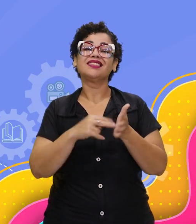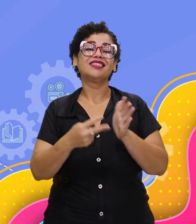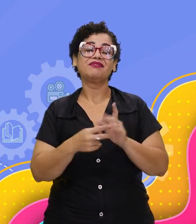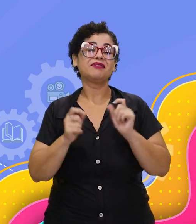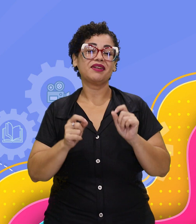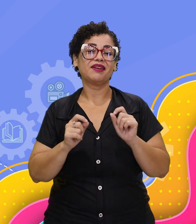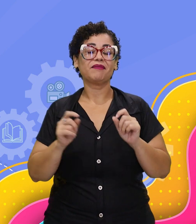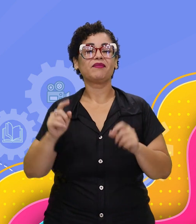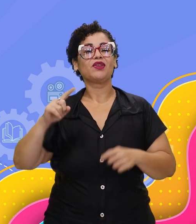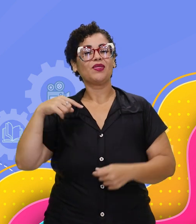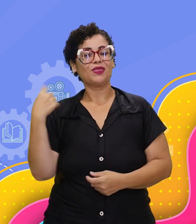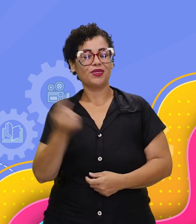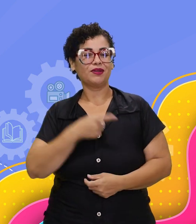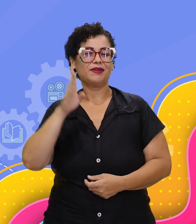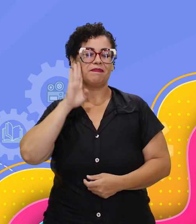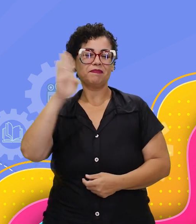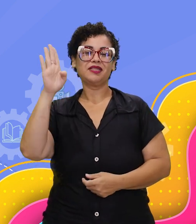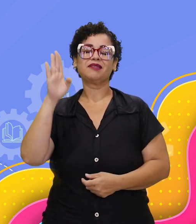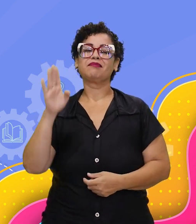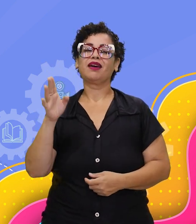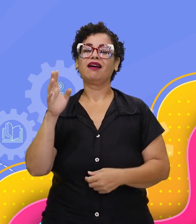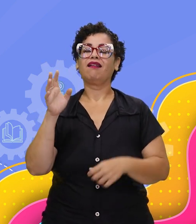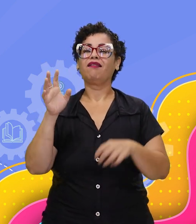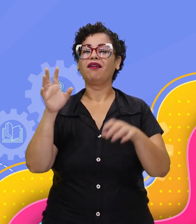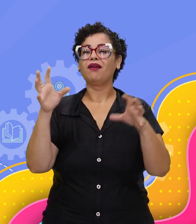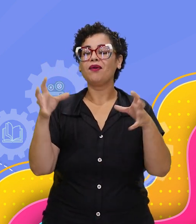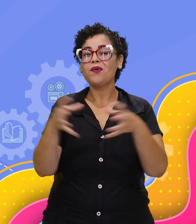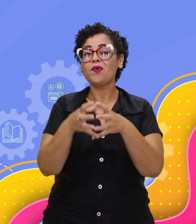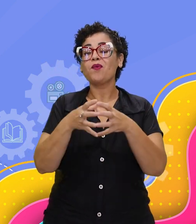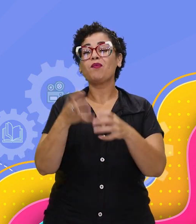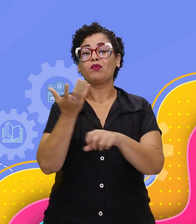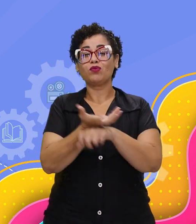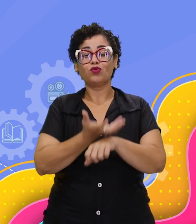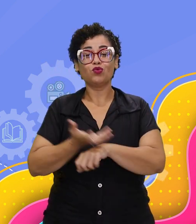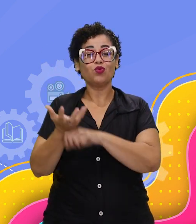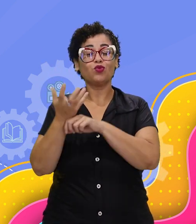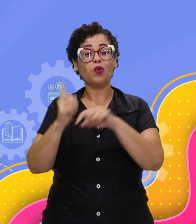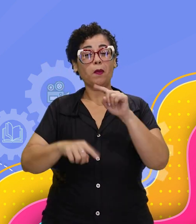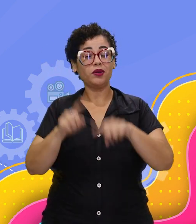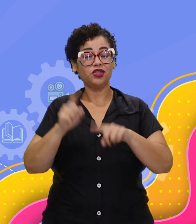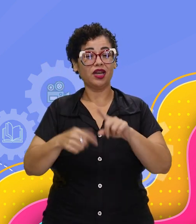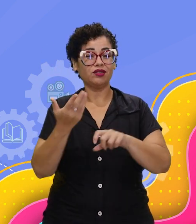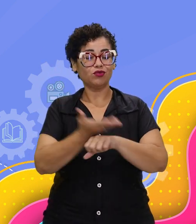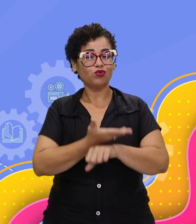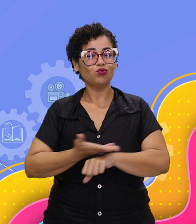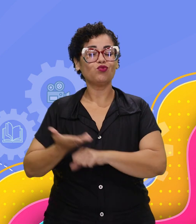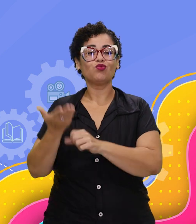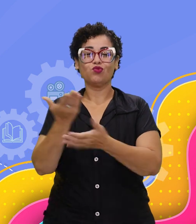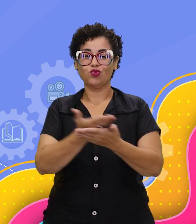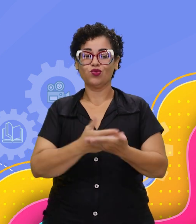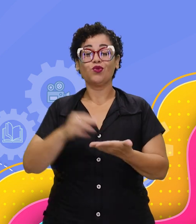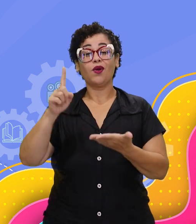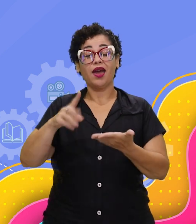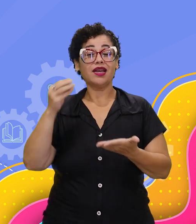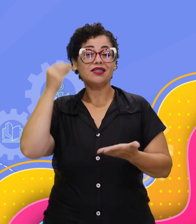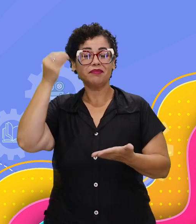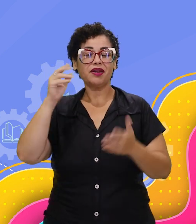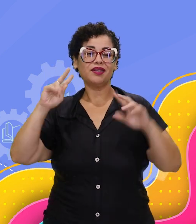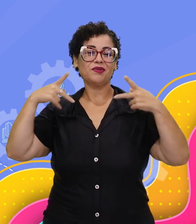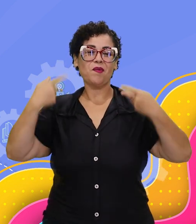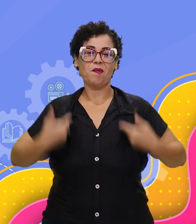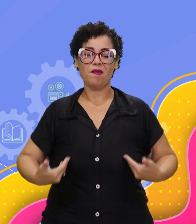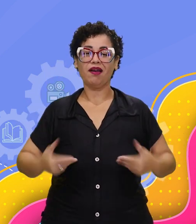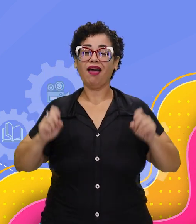dizer isso? Que a nossa principal matéria de estudo, que o nosso principal objeto de estudo são as